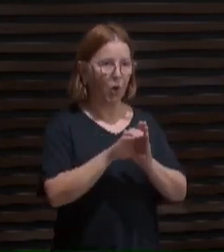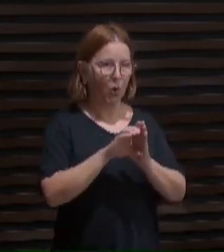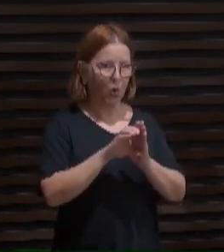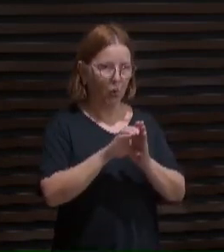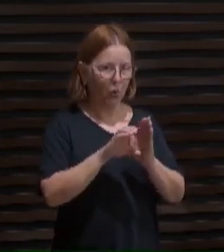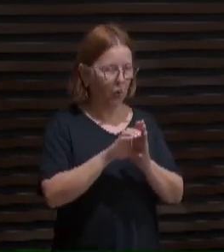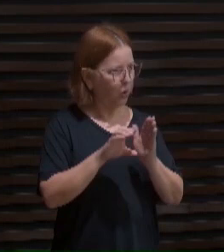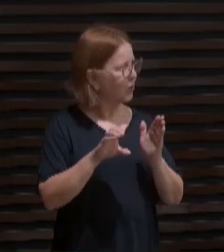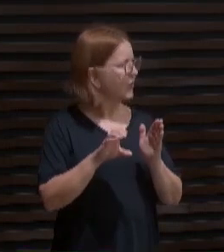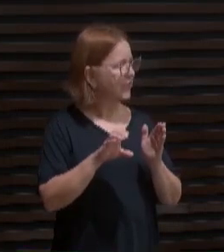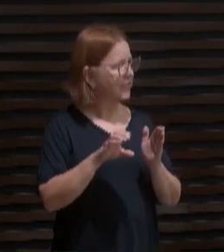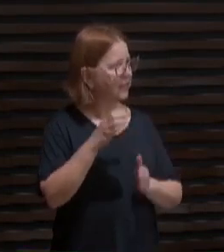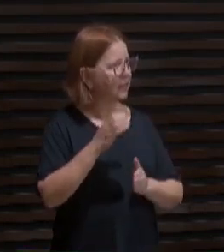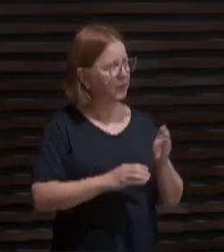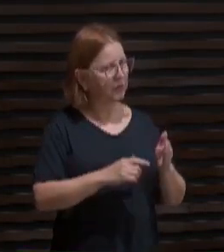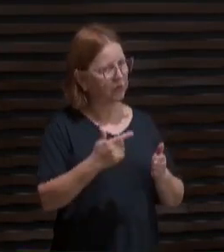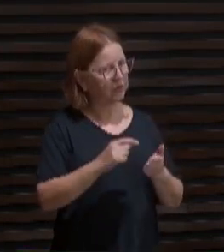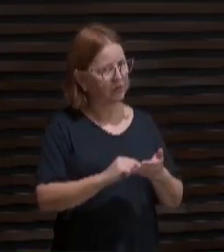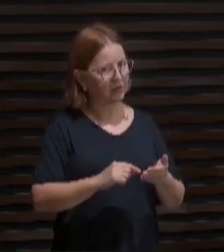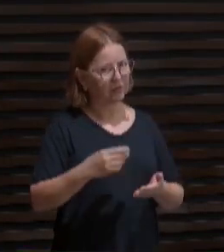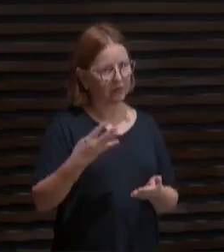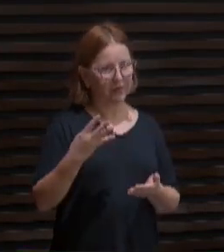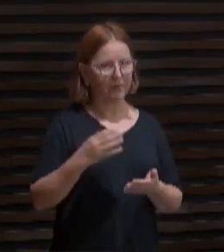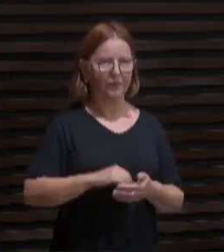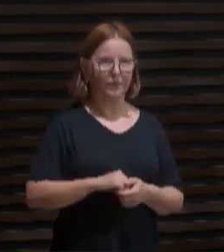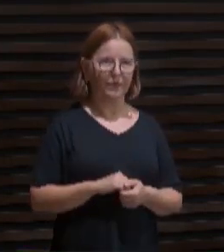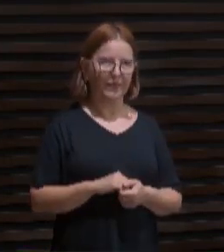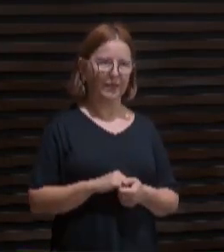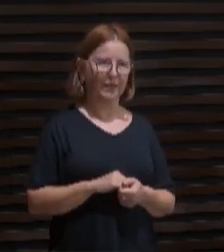Existe uma diferença entre o engano e o erro.